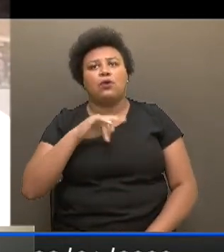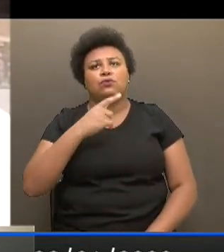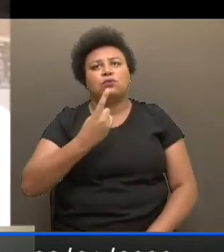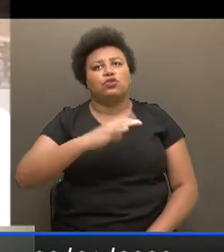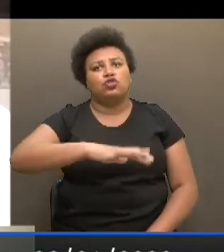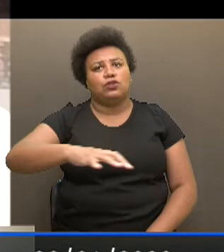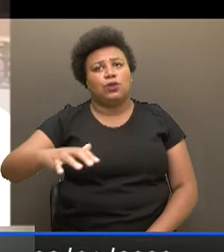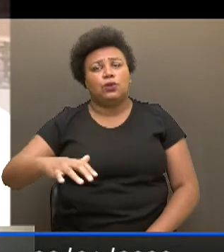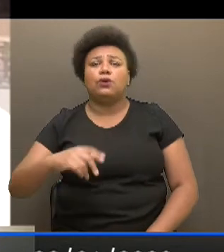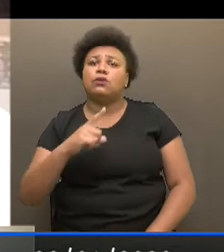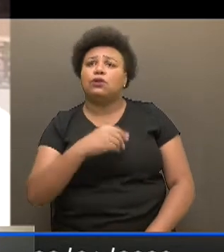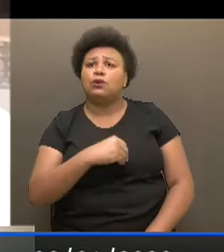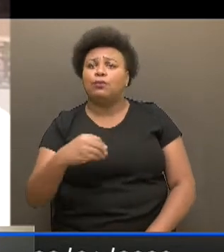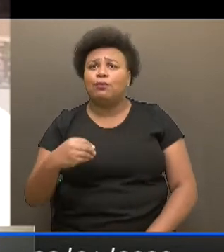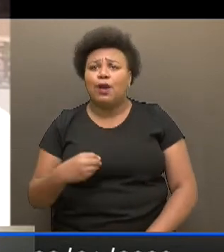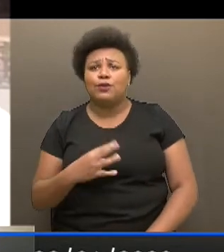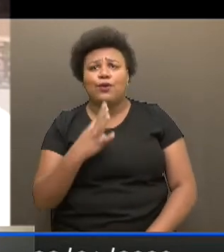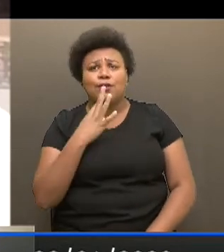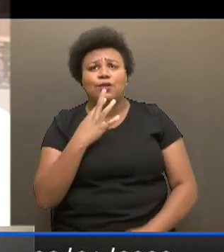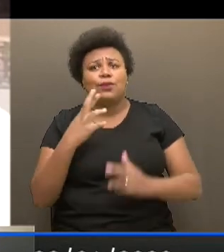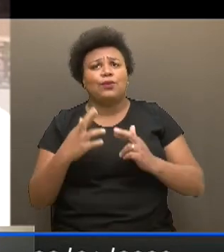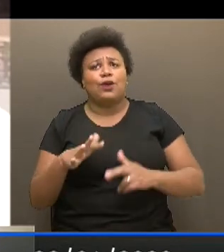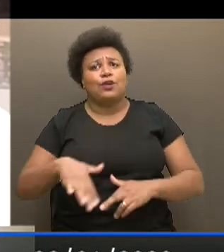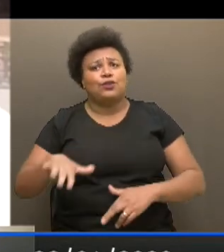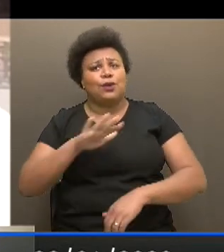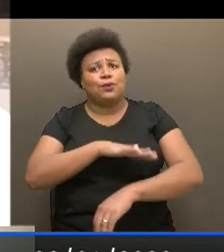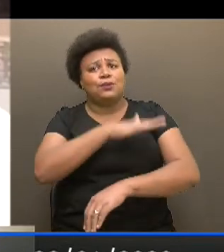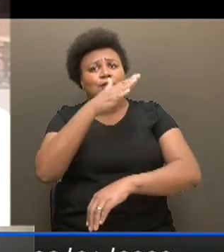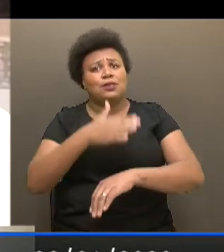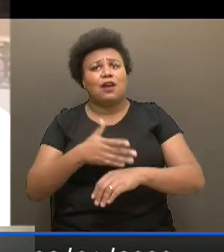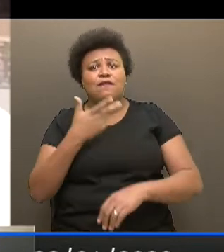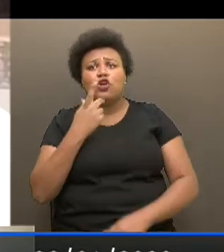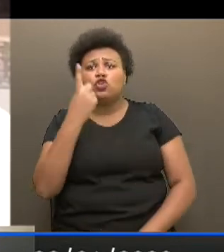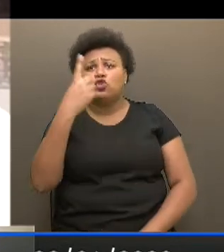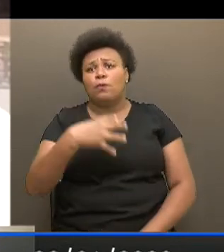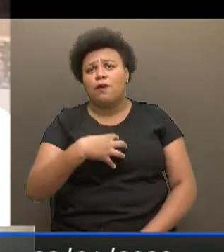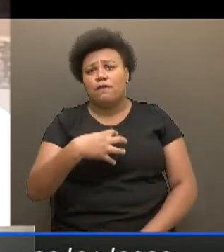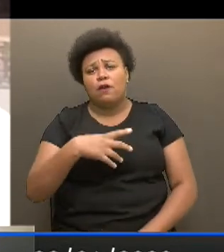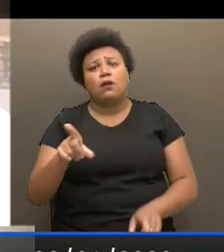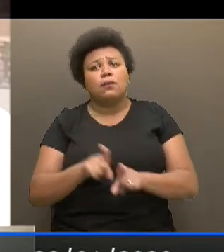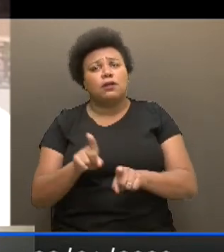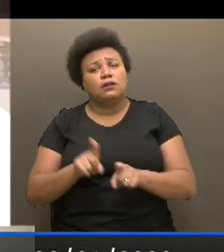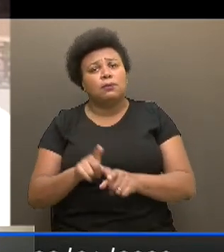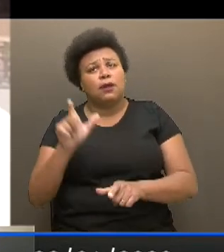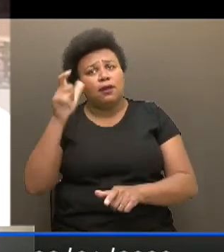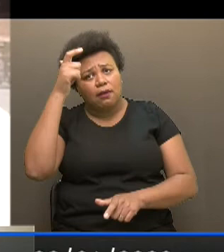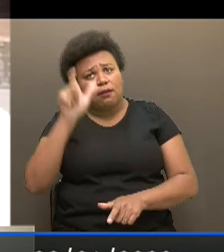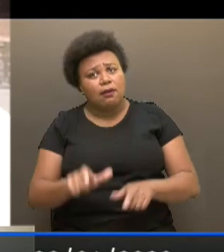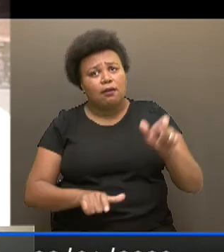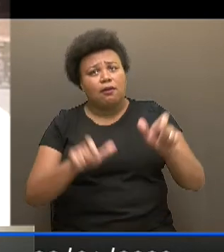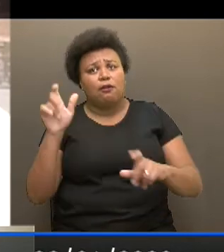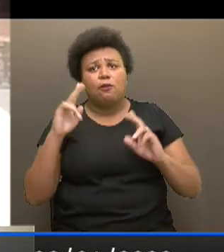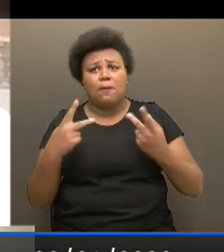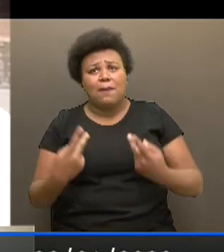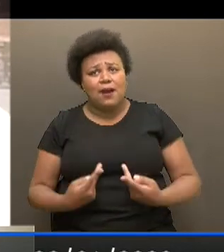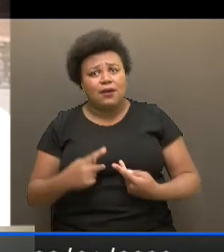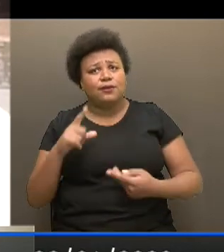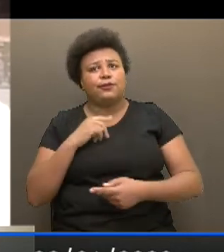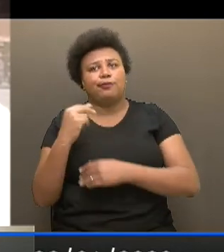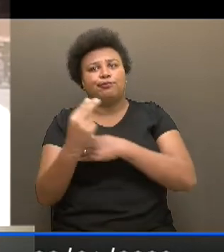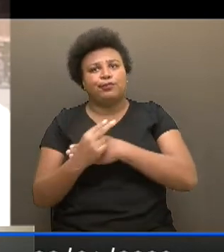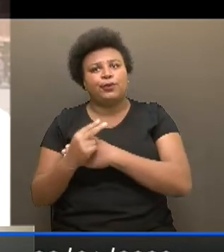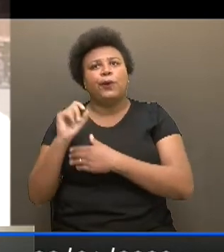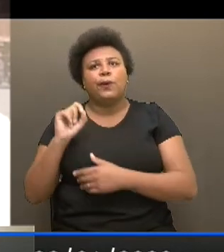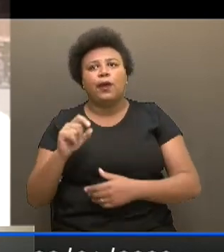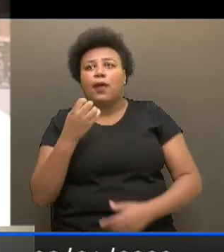Segundo um médico conhecido meu da região aqui da Serra, me disse que uma das formas também do ser humano estar protegido